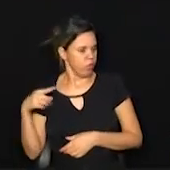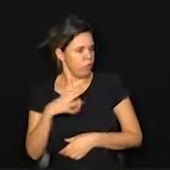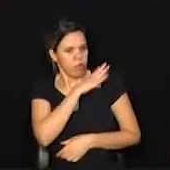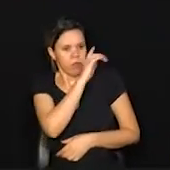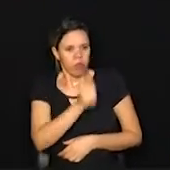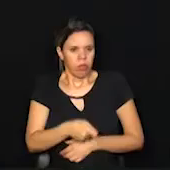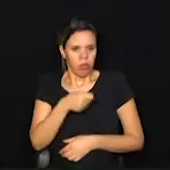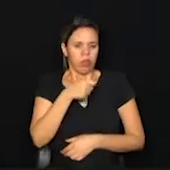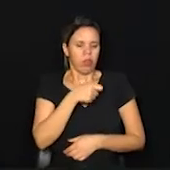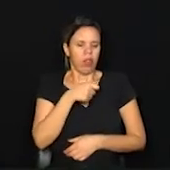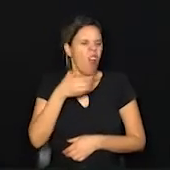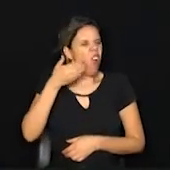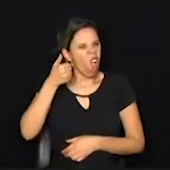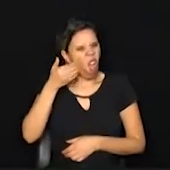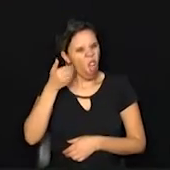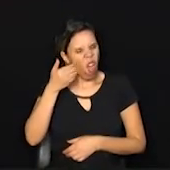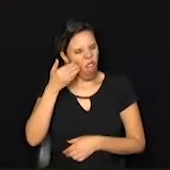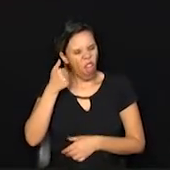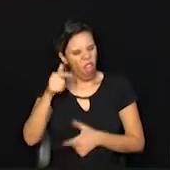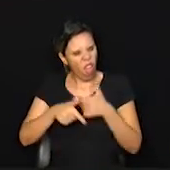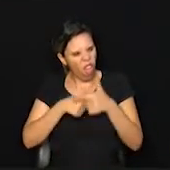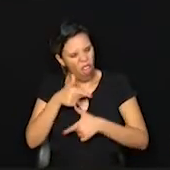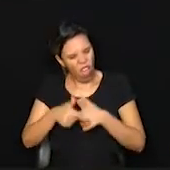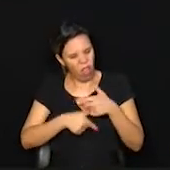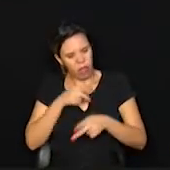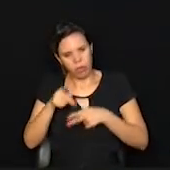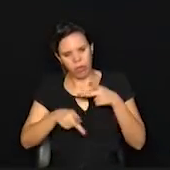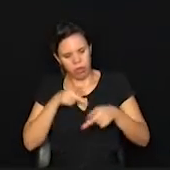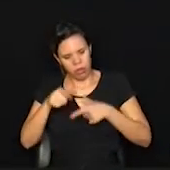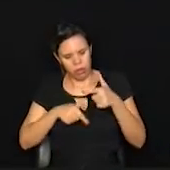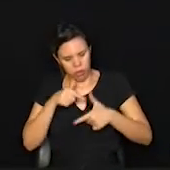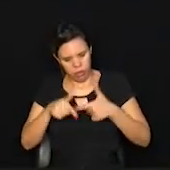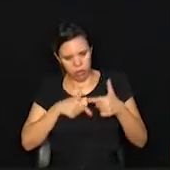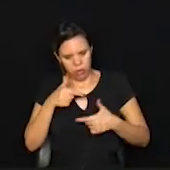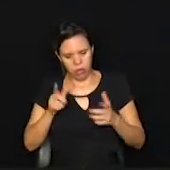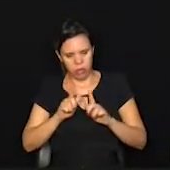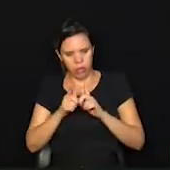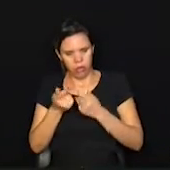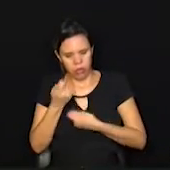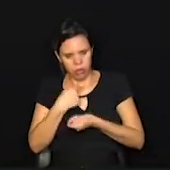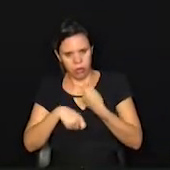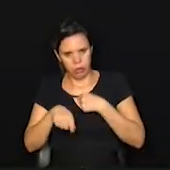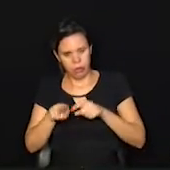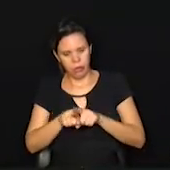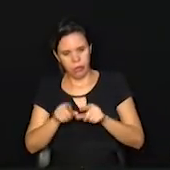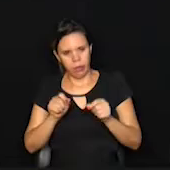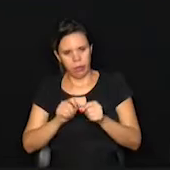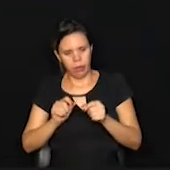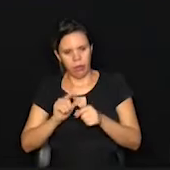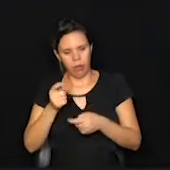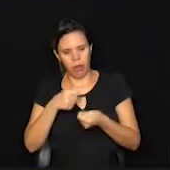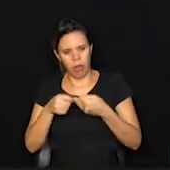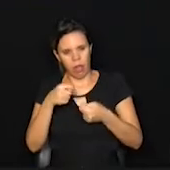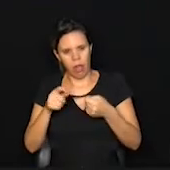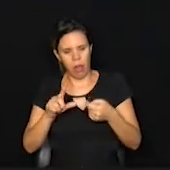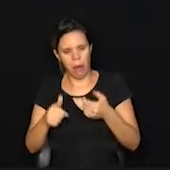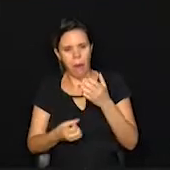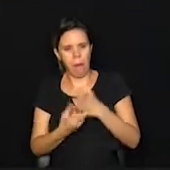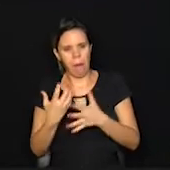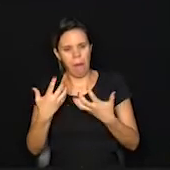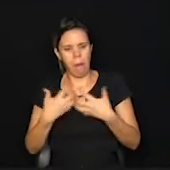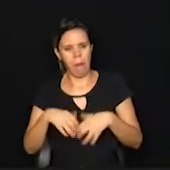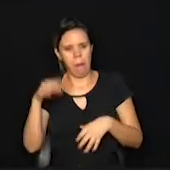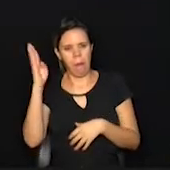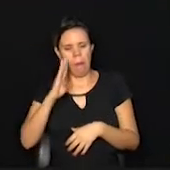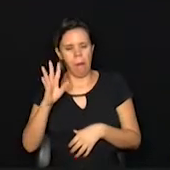produto da superexploração do trabalho da classe trabalhadora mas a gestão que eles fizeram a economia o que acabou resultando